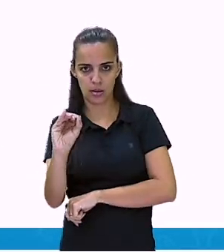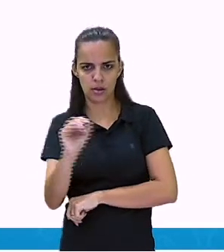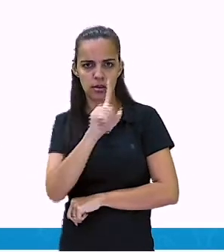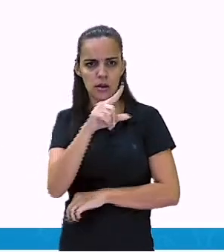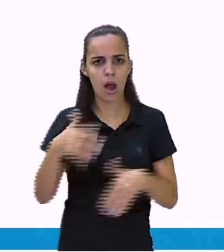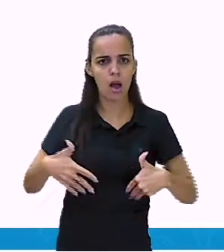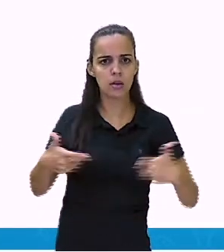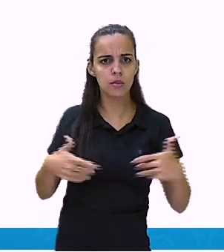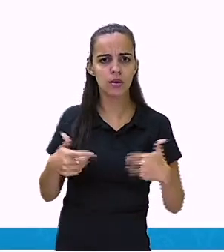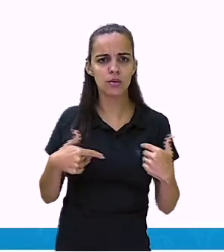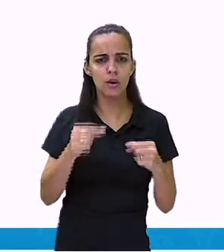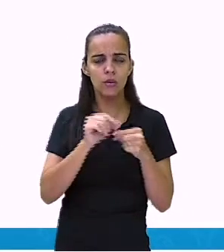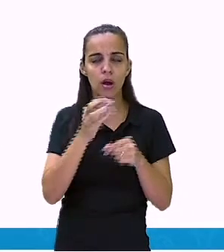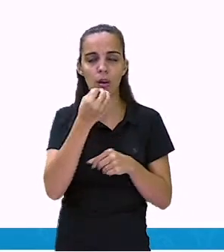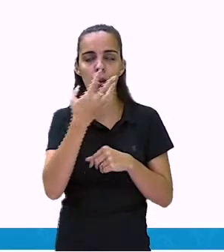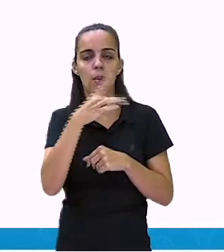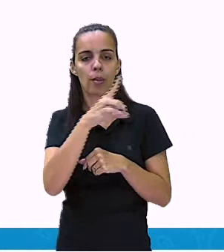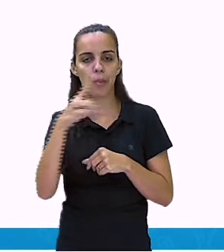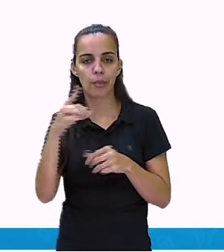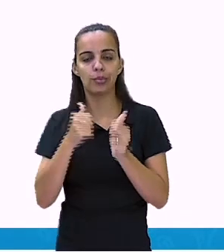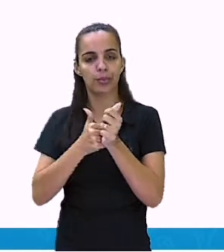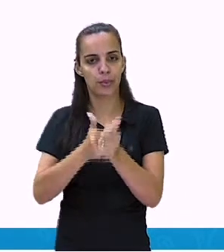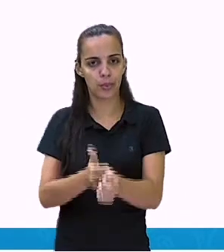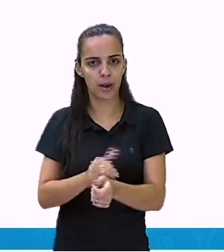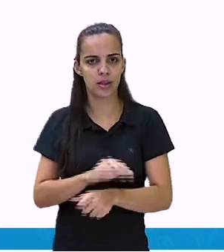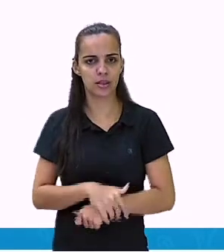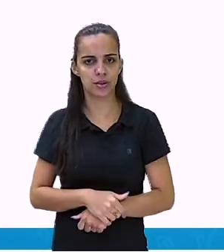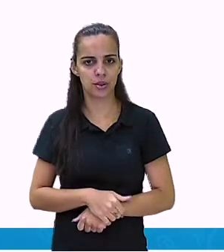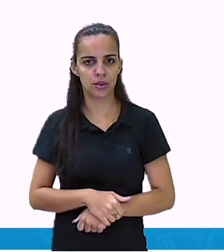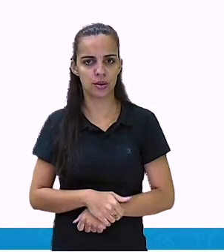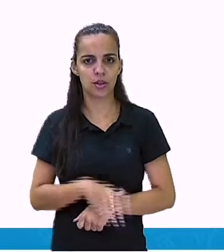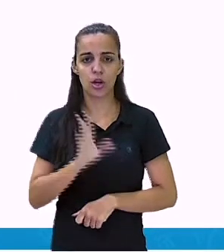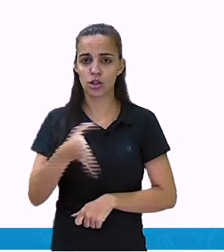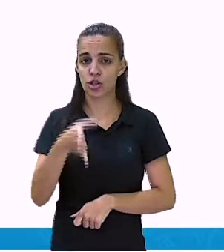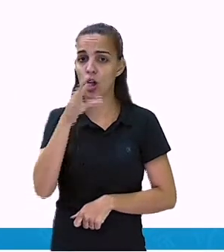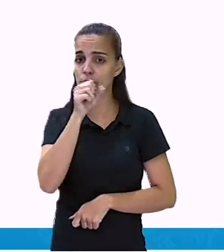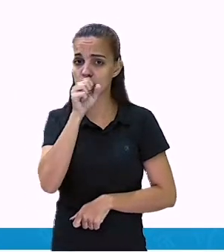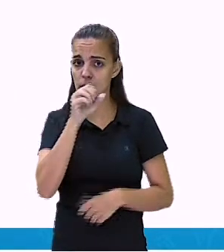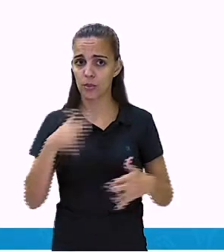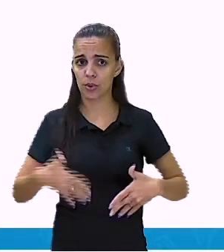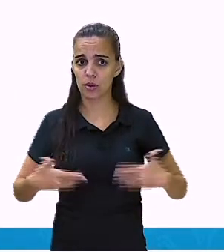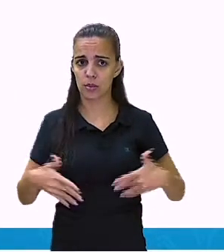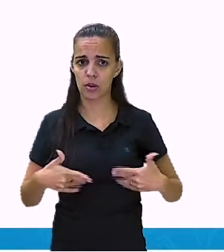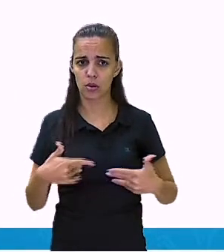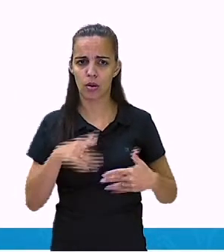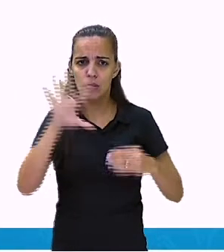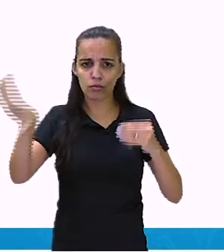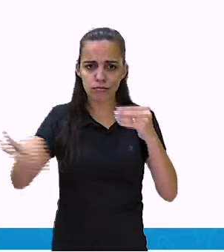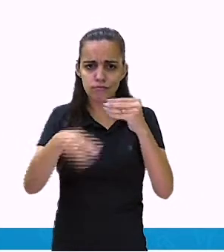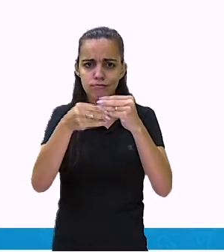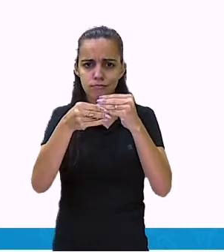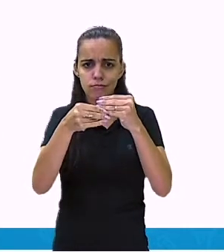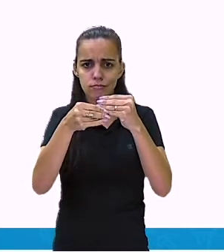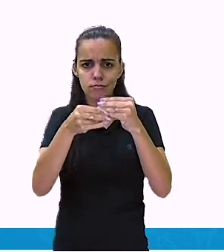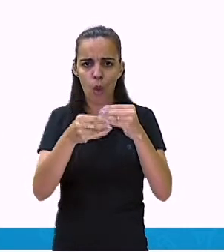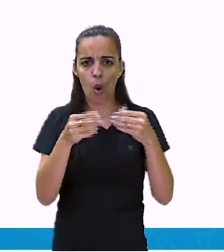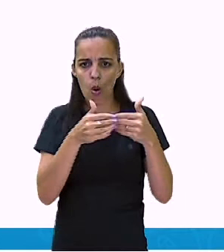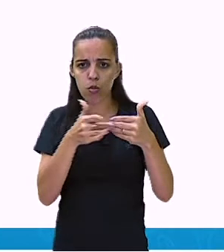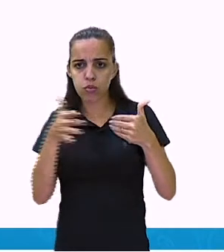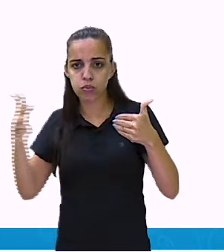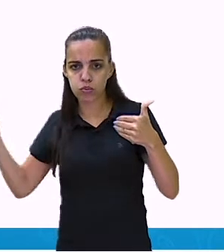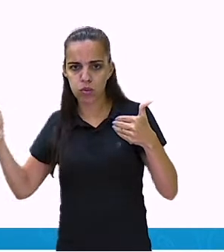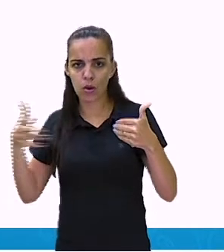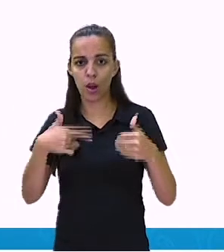fazem parte do Bom Dia e Companhia. Já o Sábado Animado completou sua nova duração